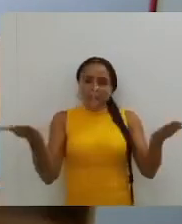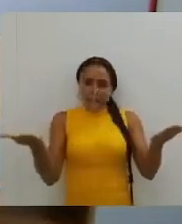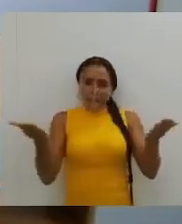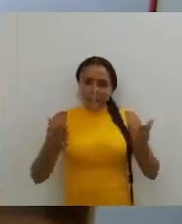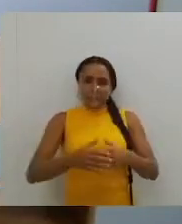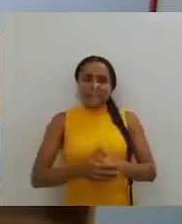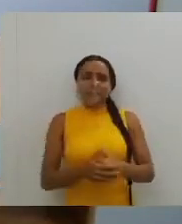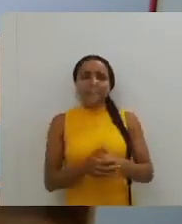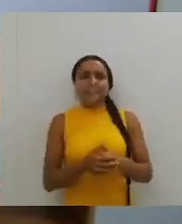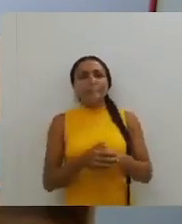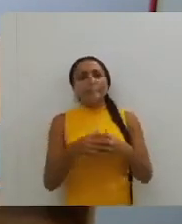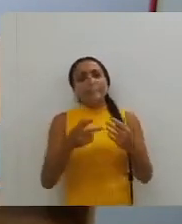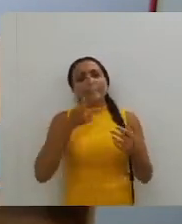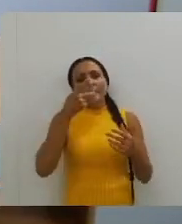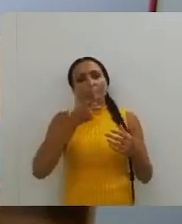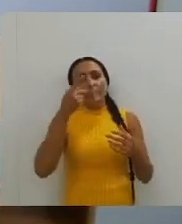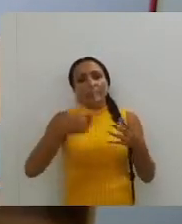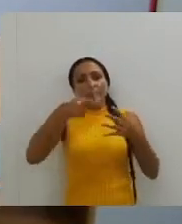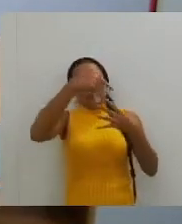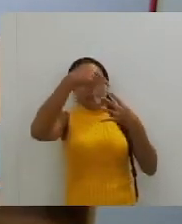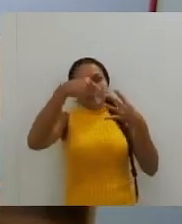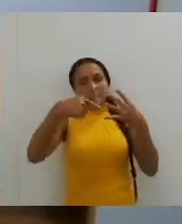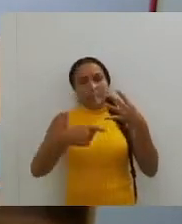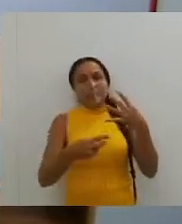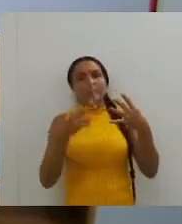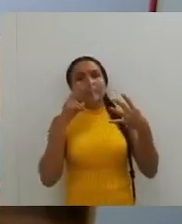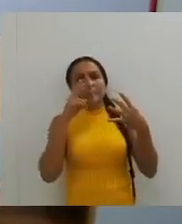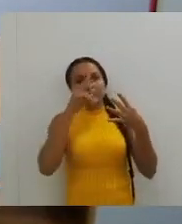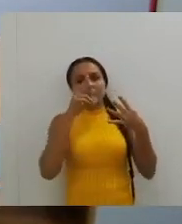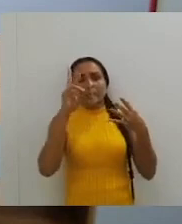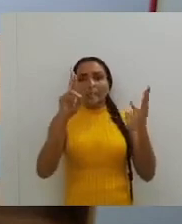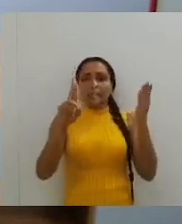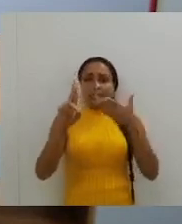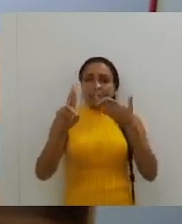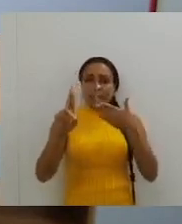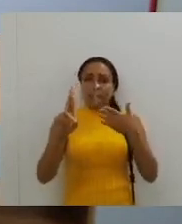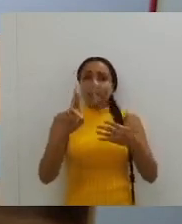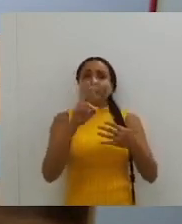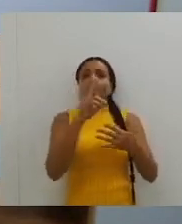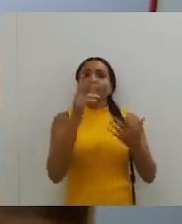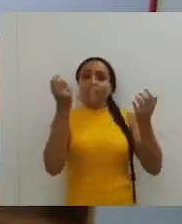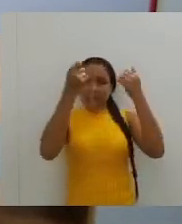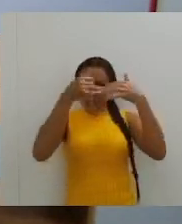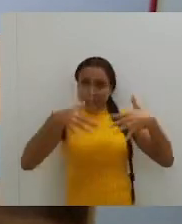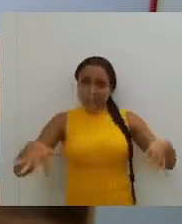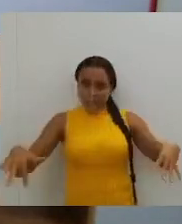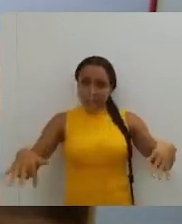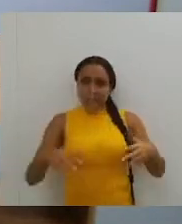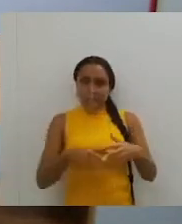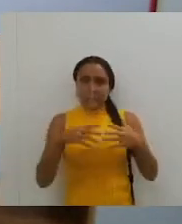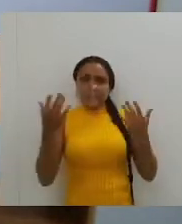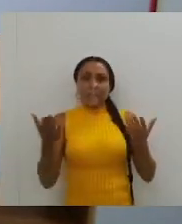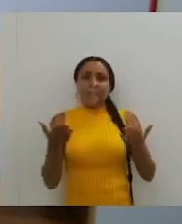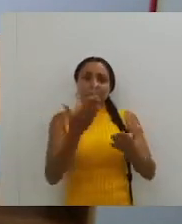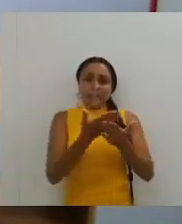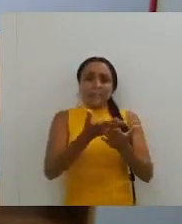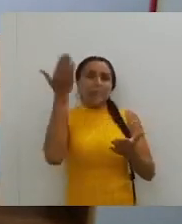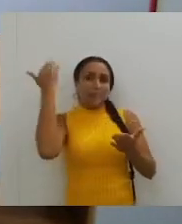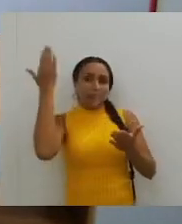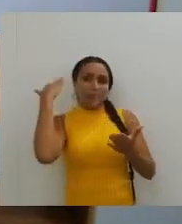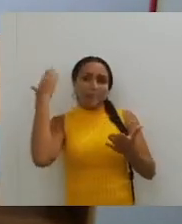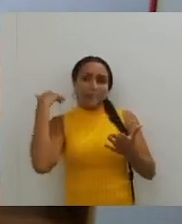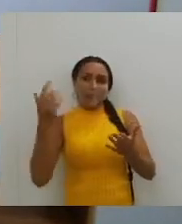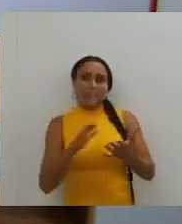Nós falamos nas 4 forças que representam a natureza. Citamos na aula passada